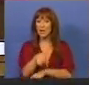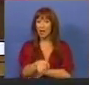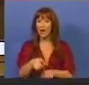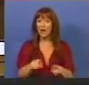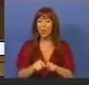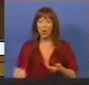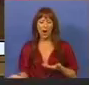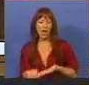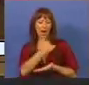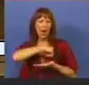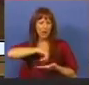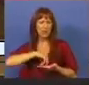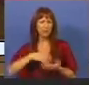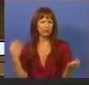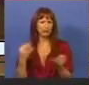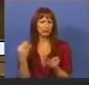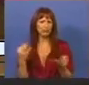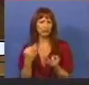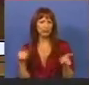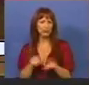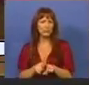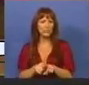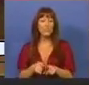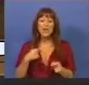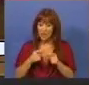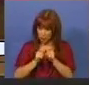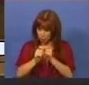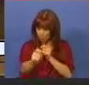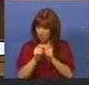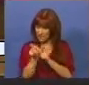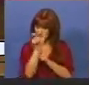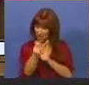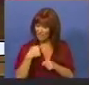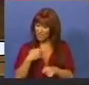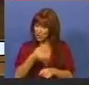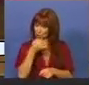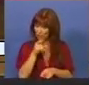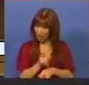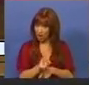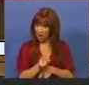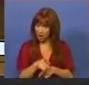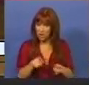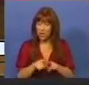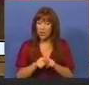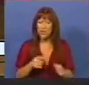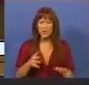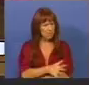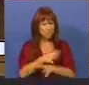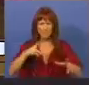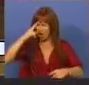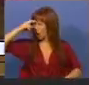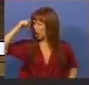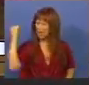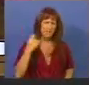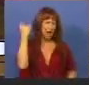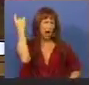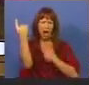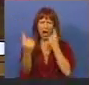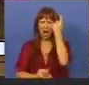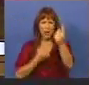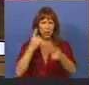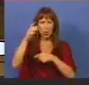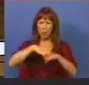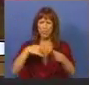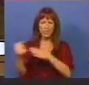é a receita certa, e estou a medir as palavras que uso, para o maior crime alguma vez